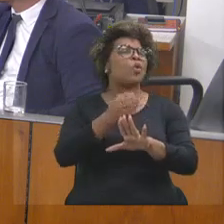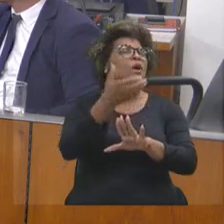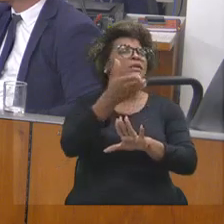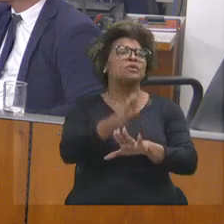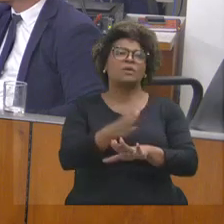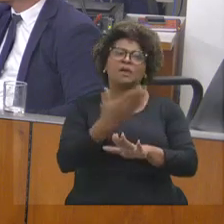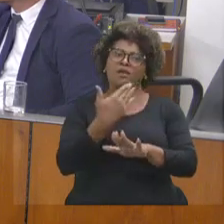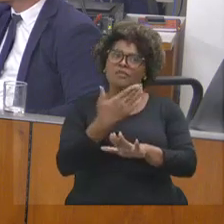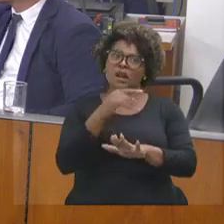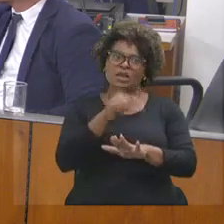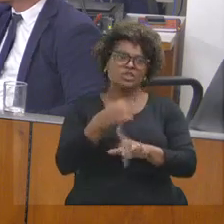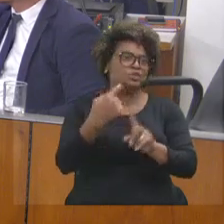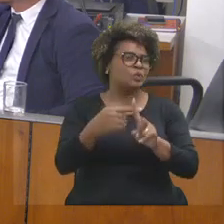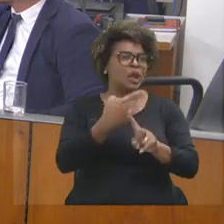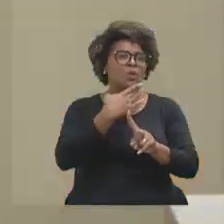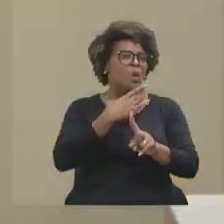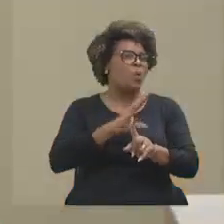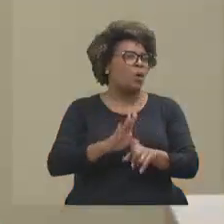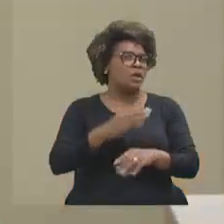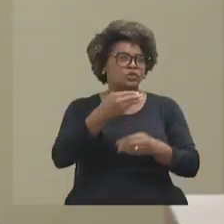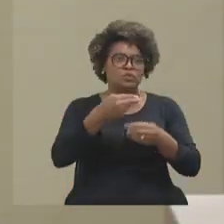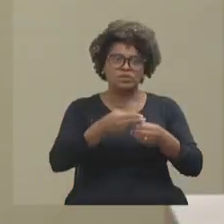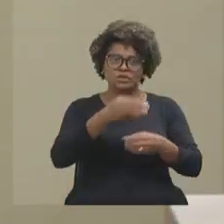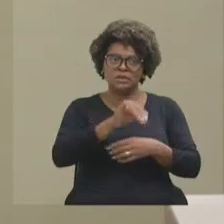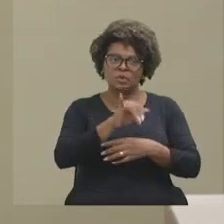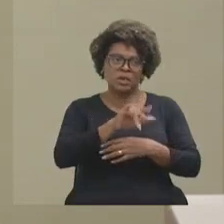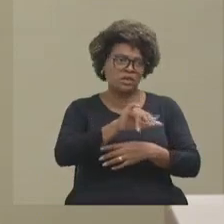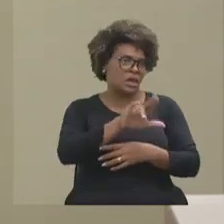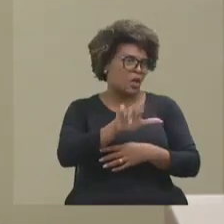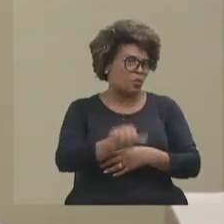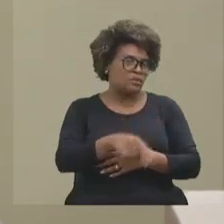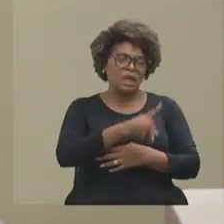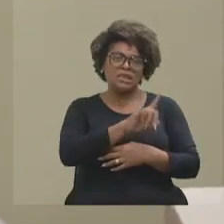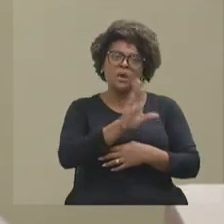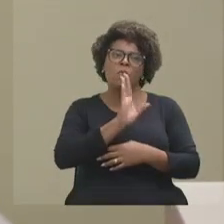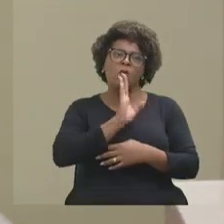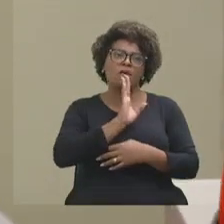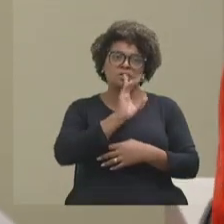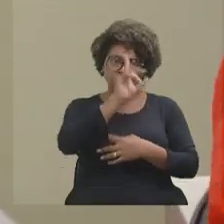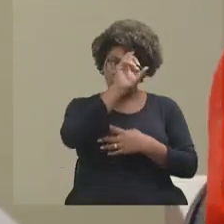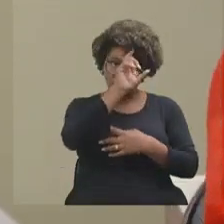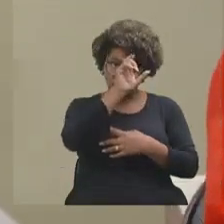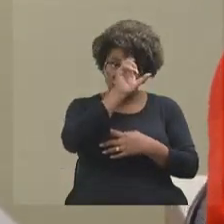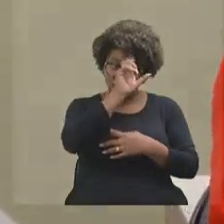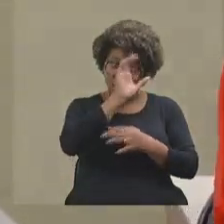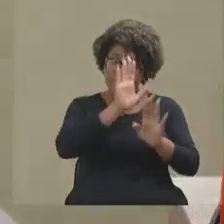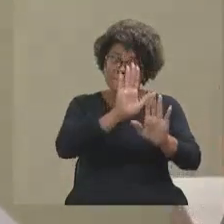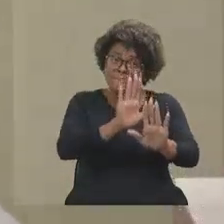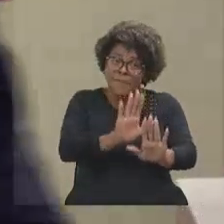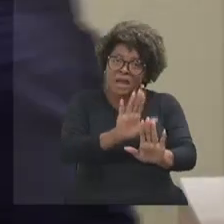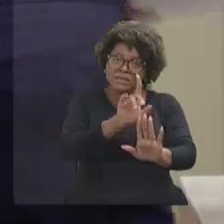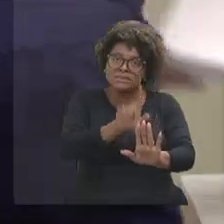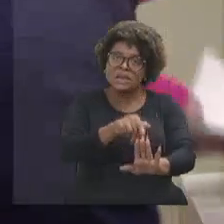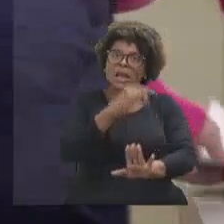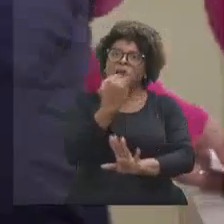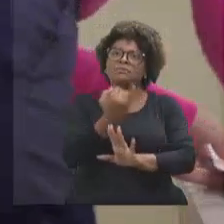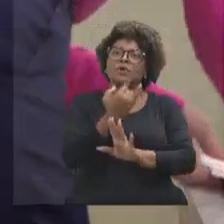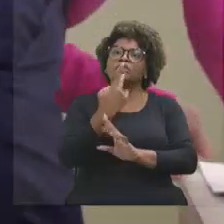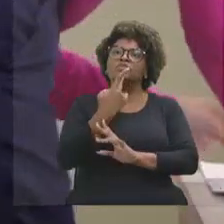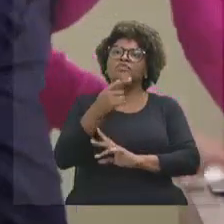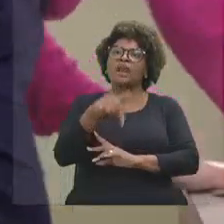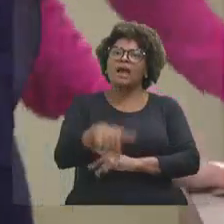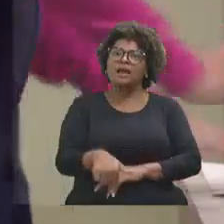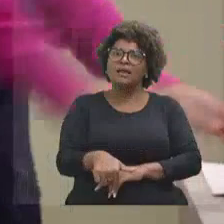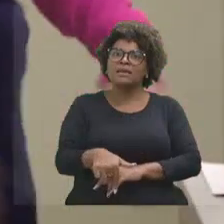Itaúna nem o hospital mas eu vou só fazer um relato aqui de situações como essa eu acho que tem que ter muita cautela